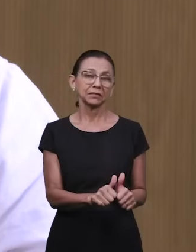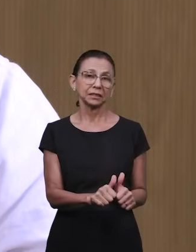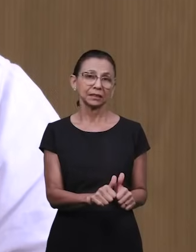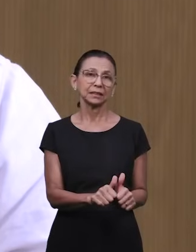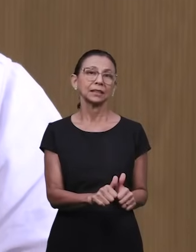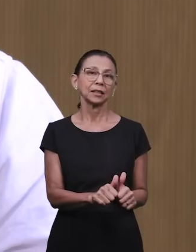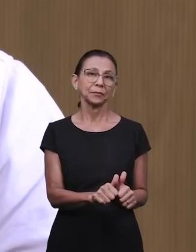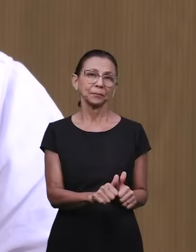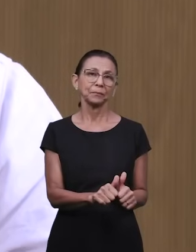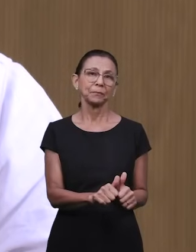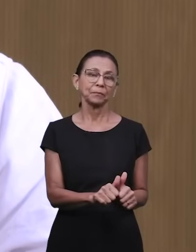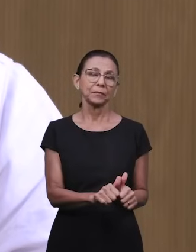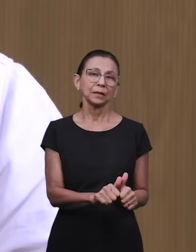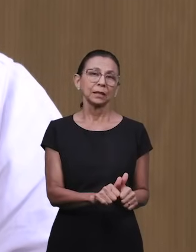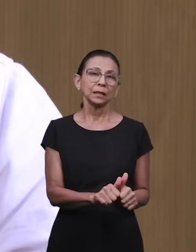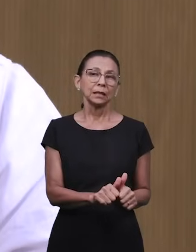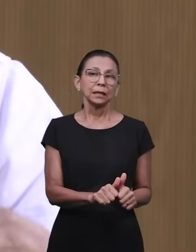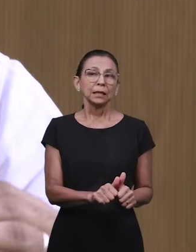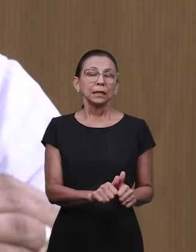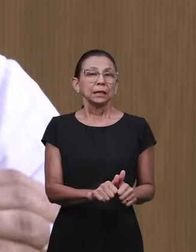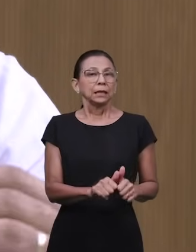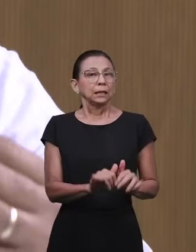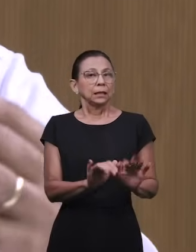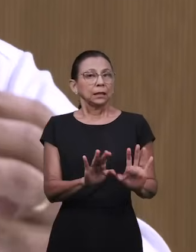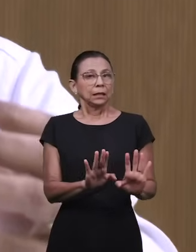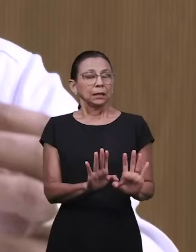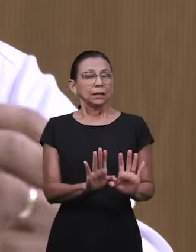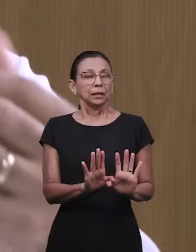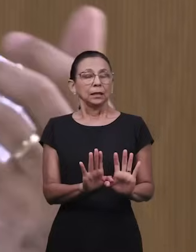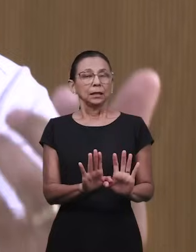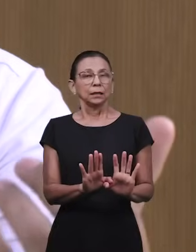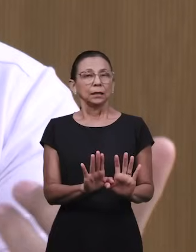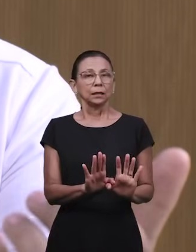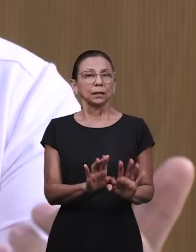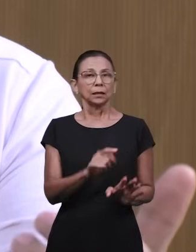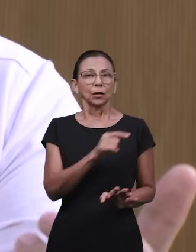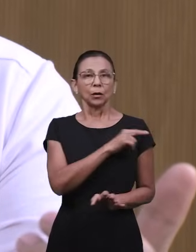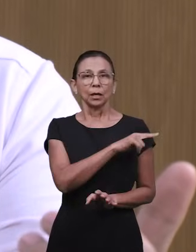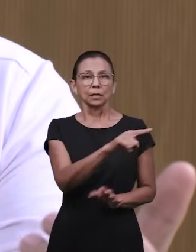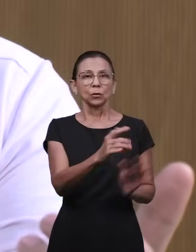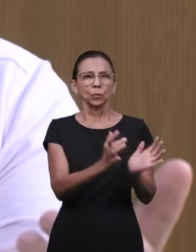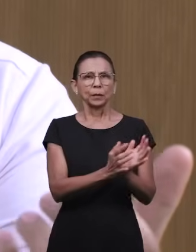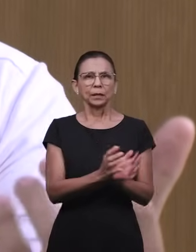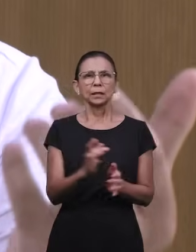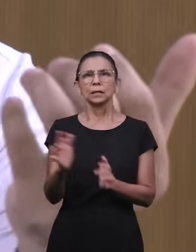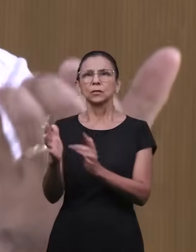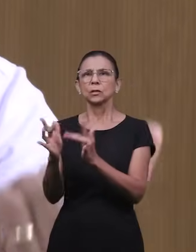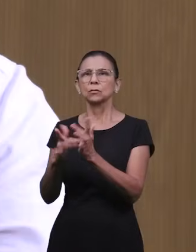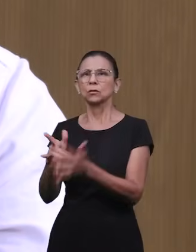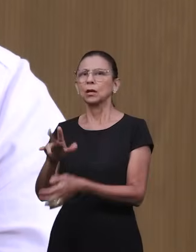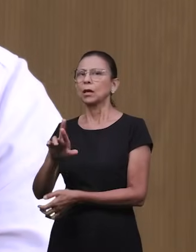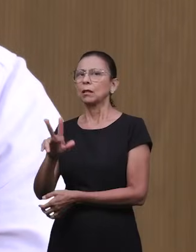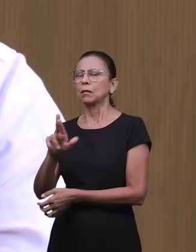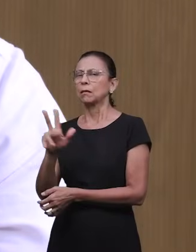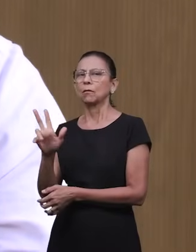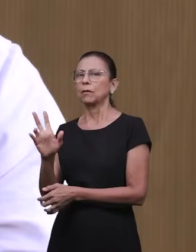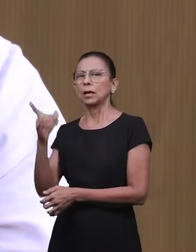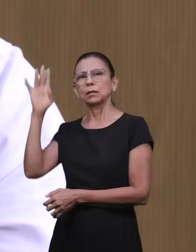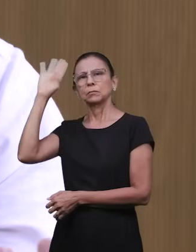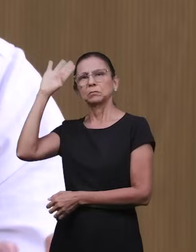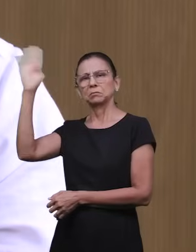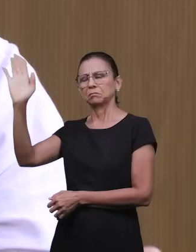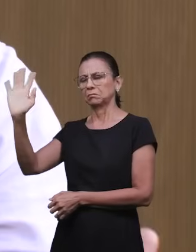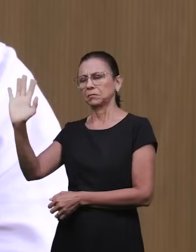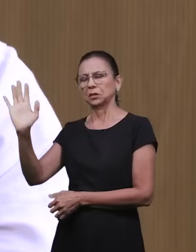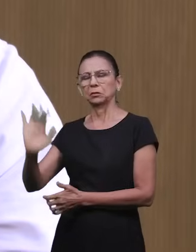certa forma, trazia uma afronta doutrinária para aquilo vivido, né,